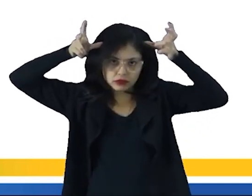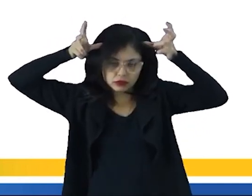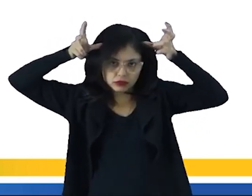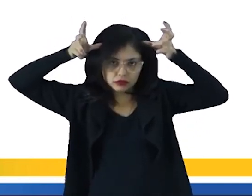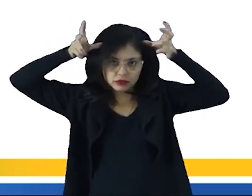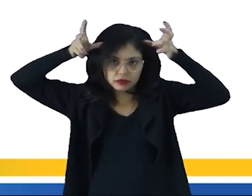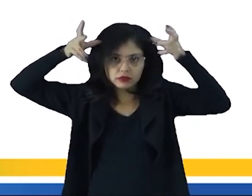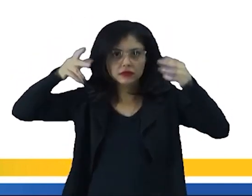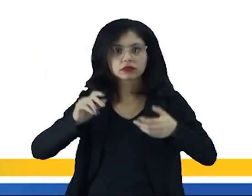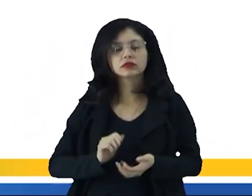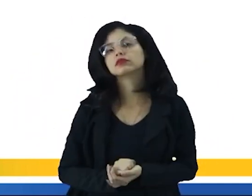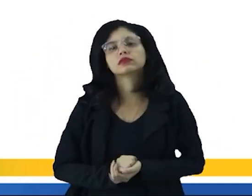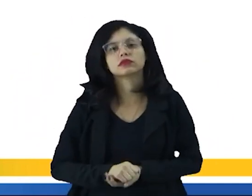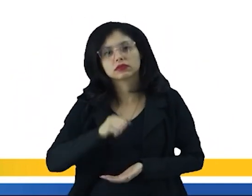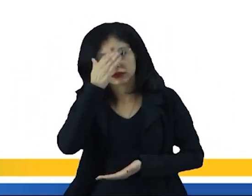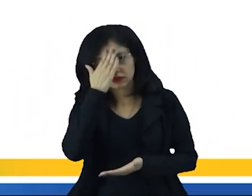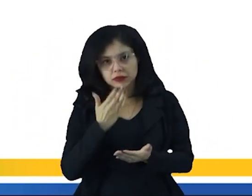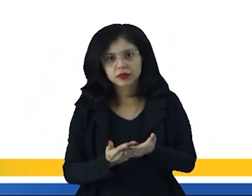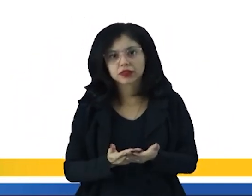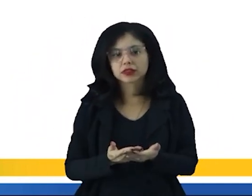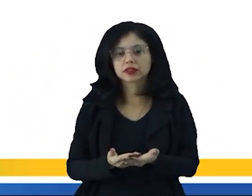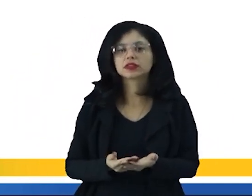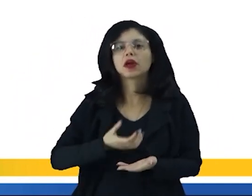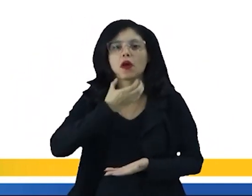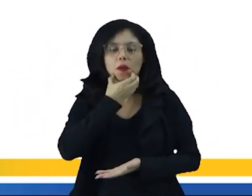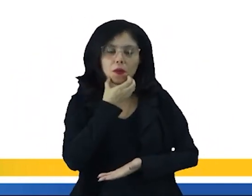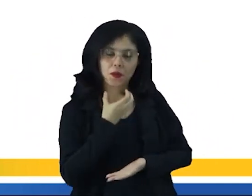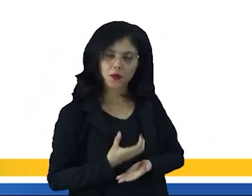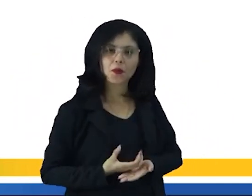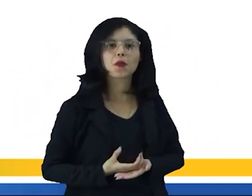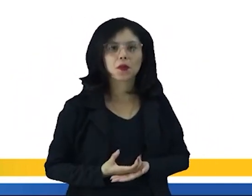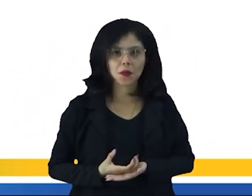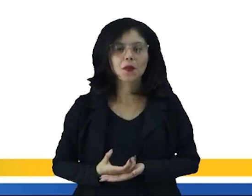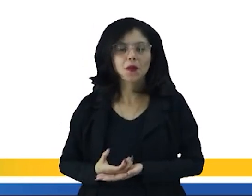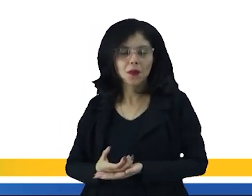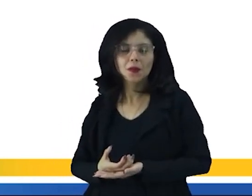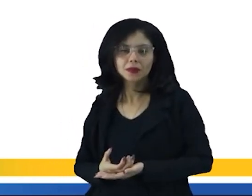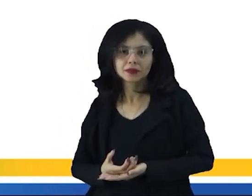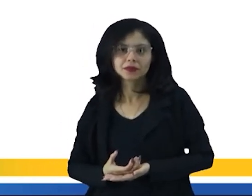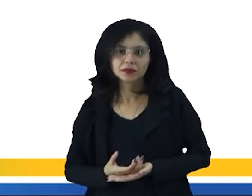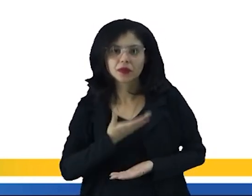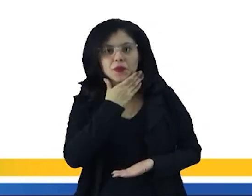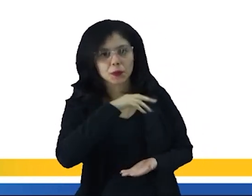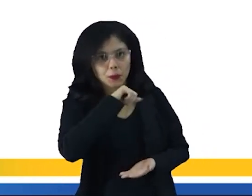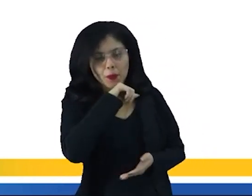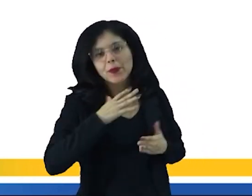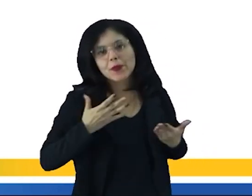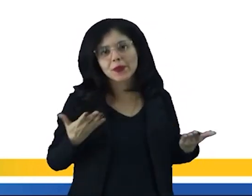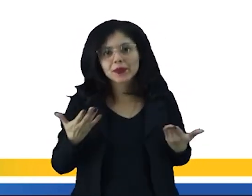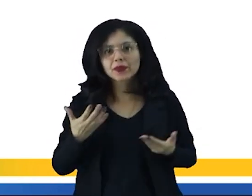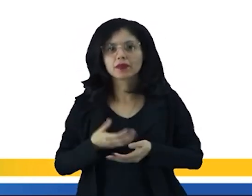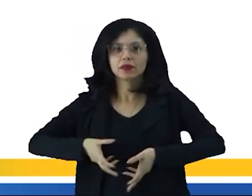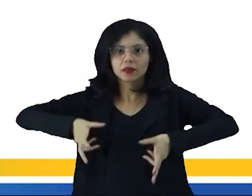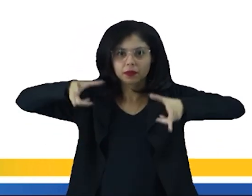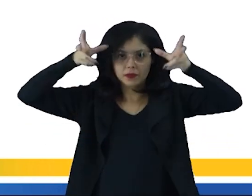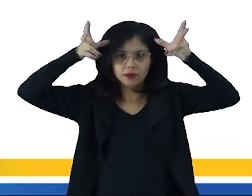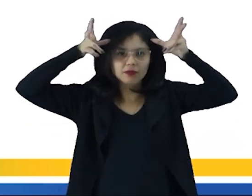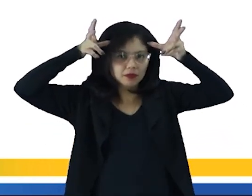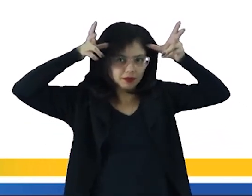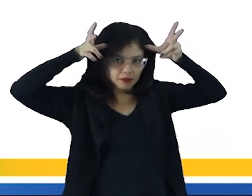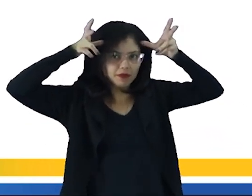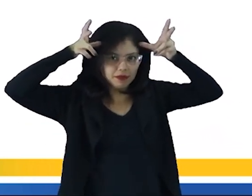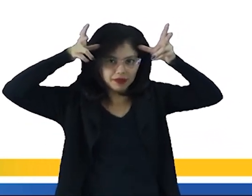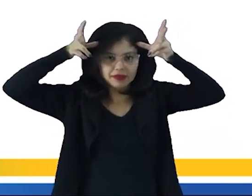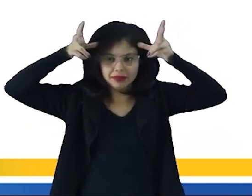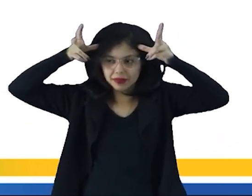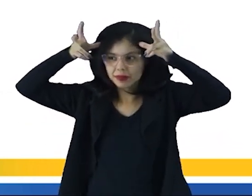quem acredita aí no Papai Noel, essa aí é a região de onde vem a rena, conforme